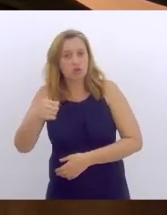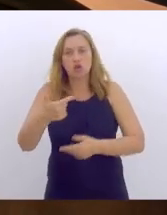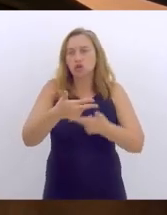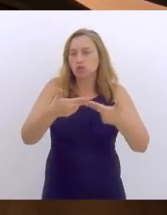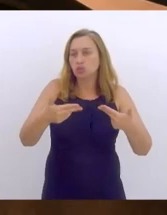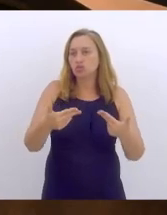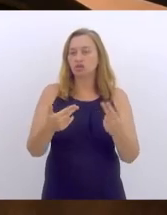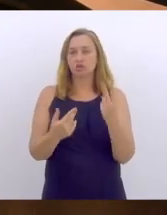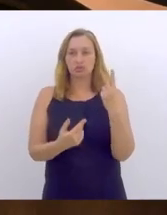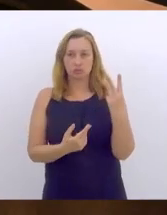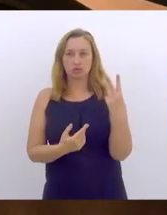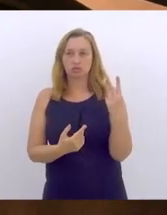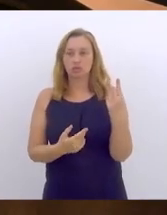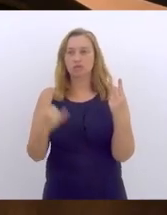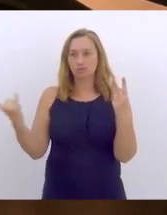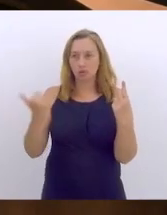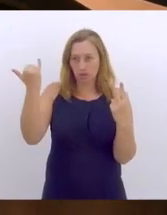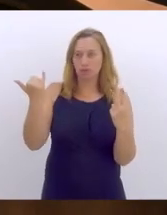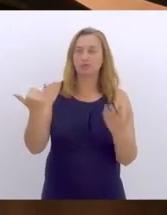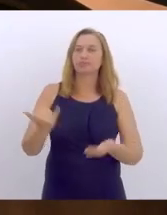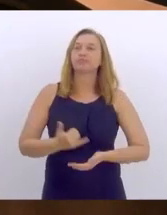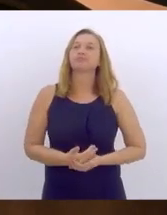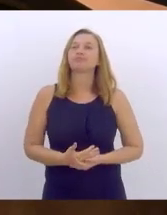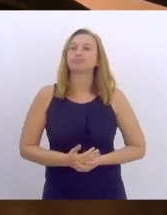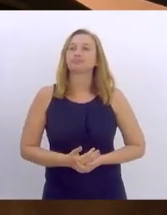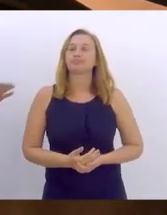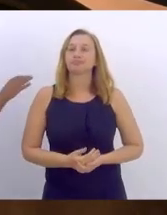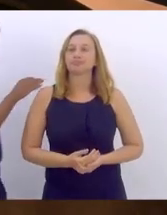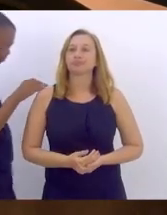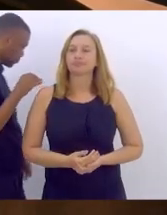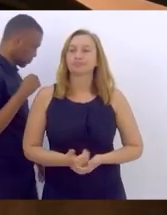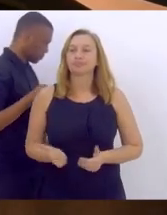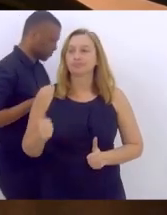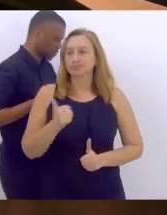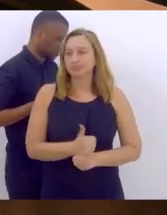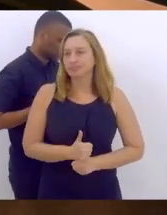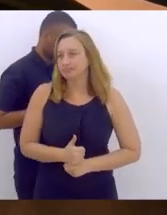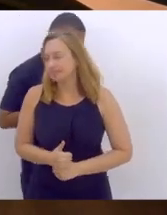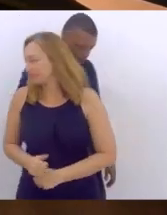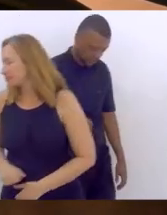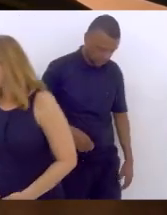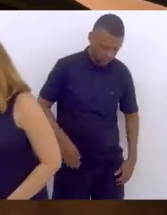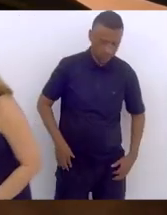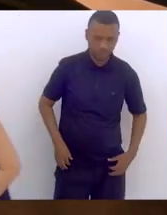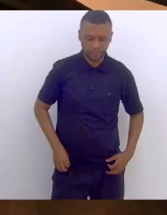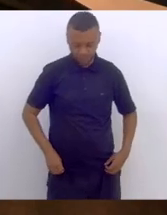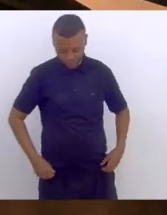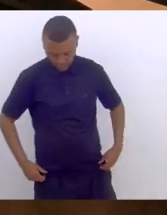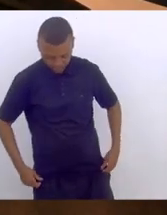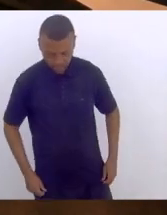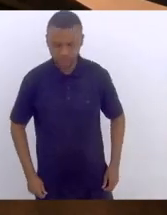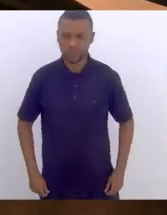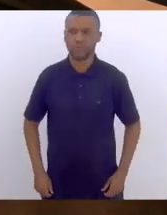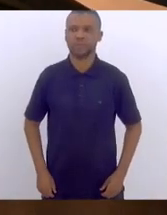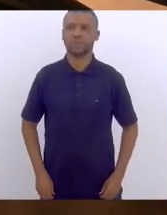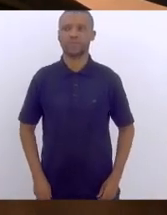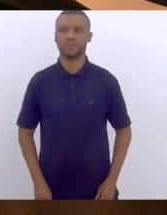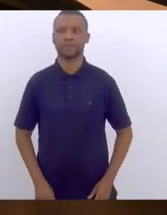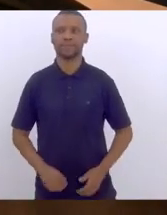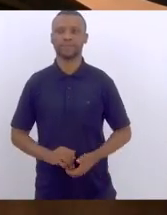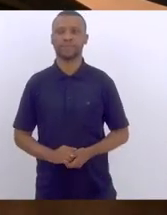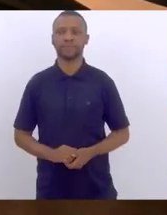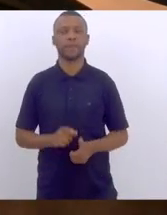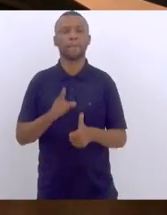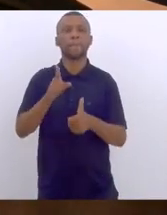coisas importantes nesse processo que, de saída, devem ser espancadas. Em primeiro lugar, esta lógica